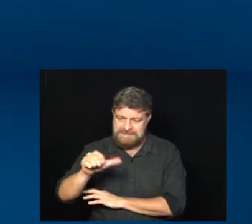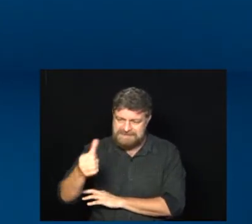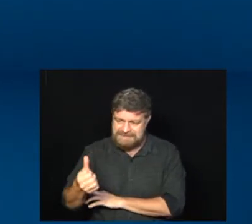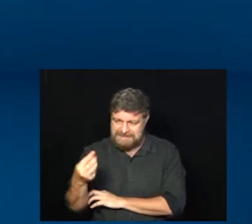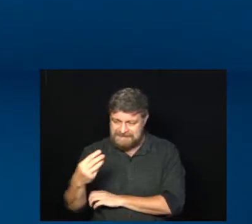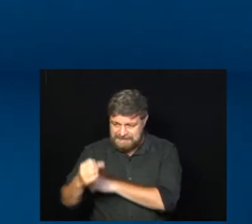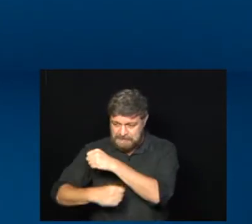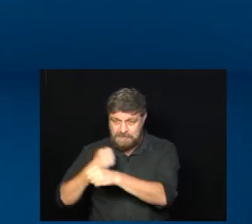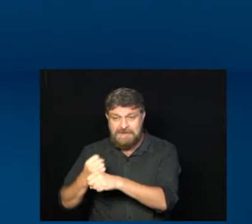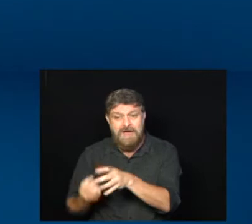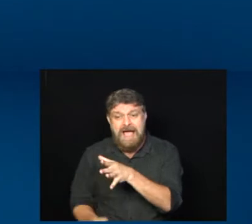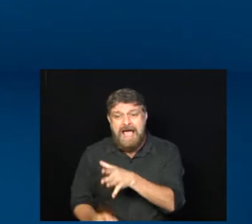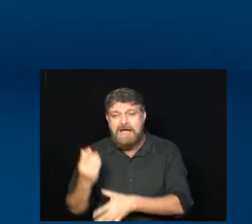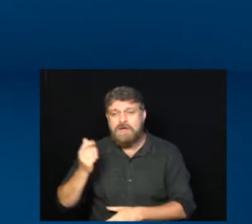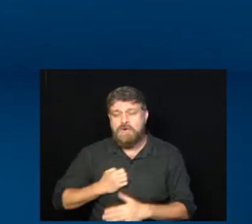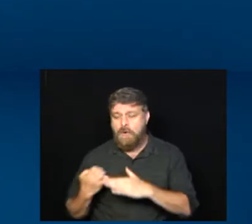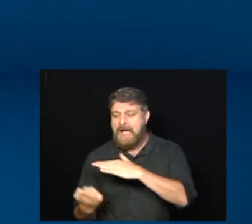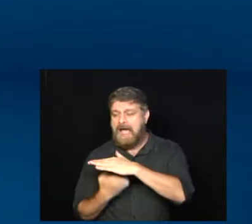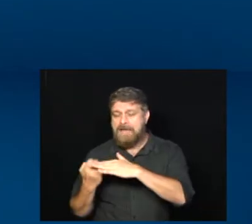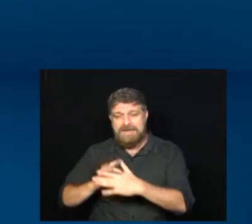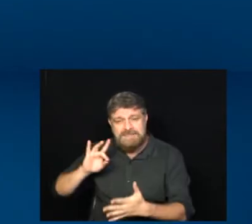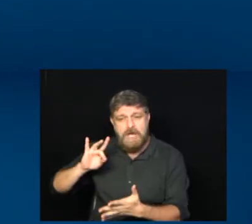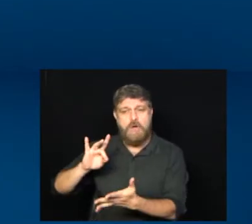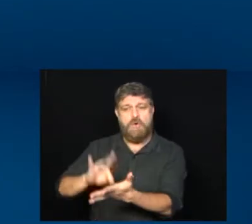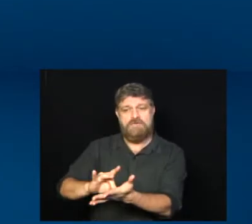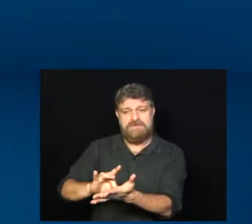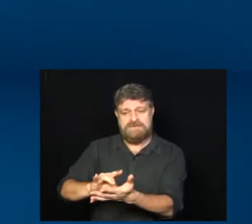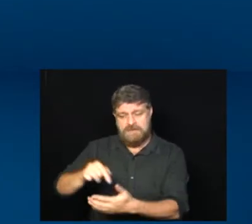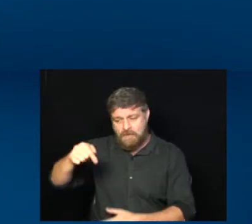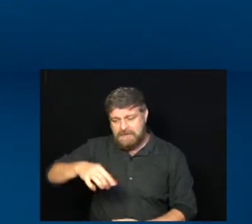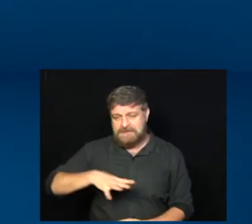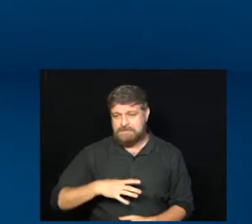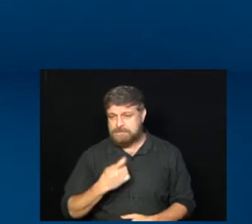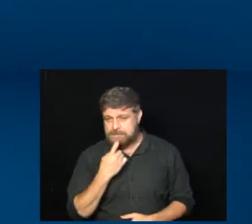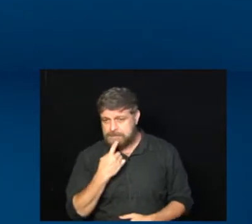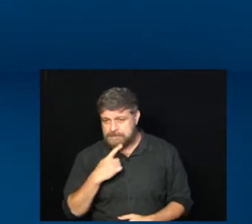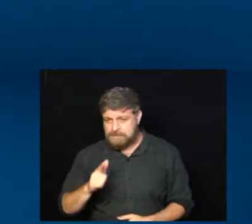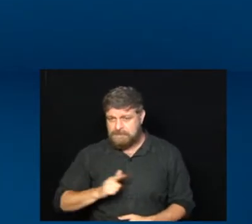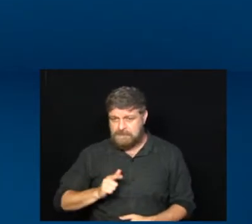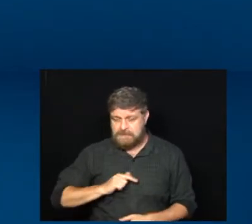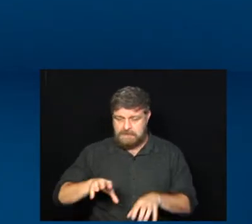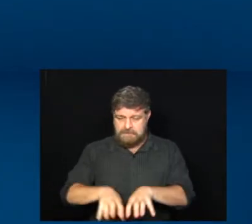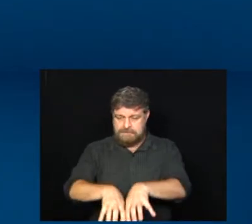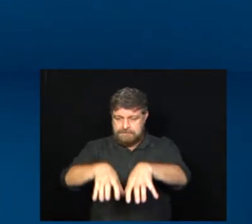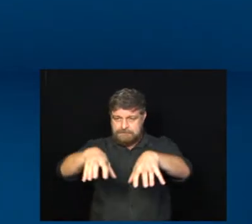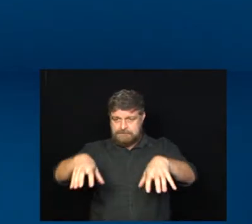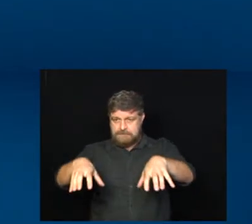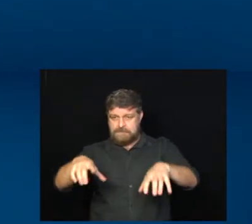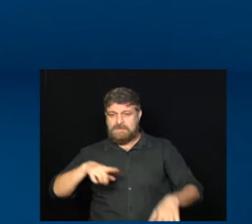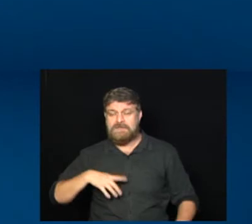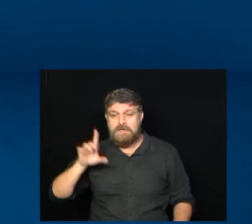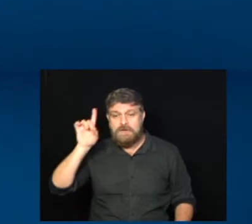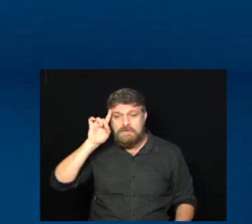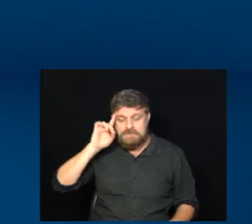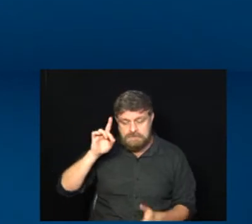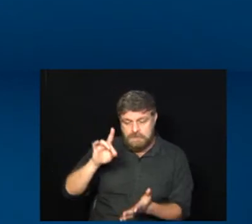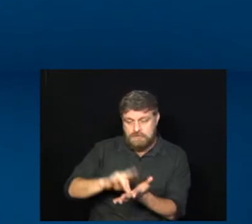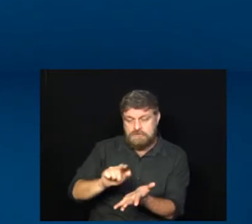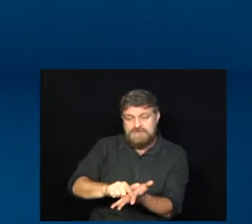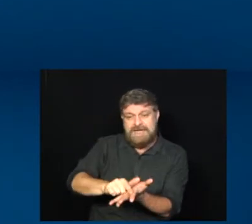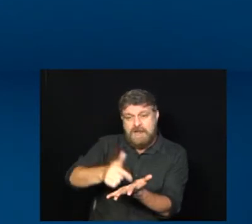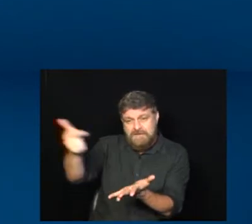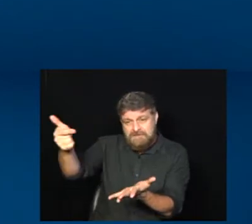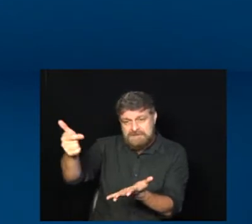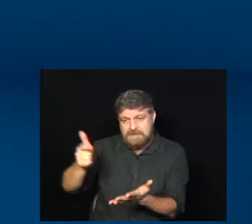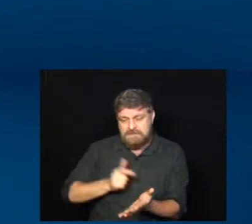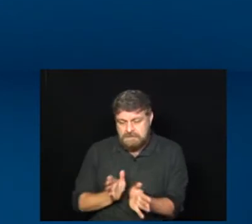que criou a Imprensa Oficial do município de Campinas, de modo a desmembrar o Diário Oficial do município em